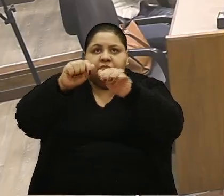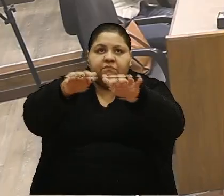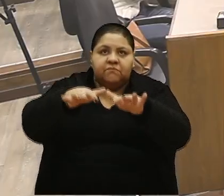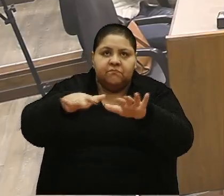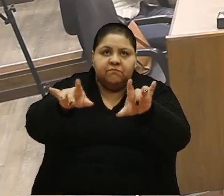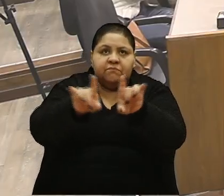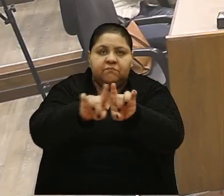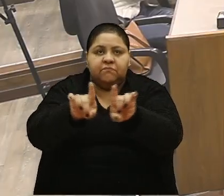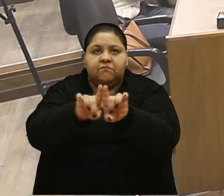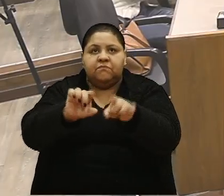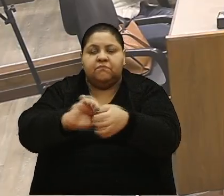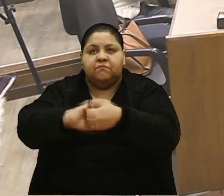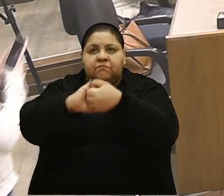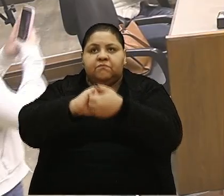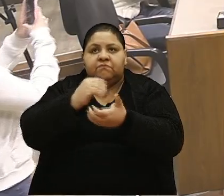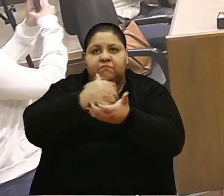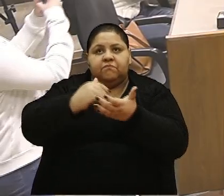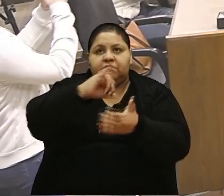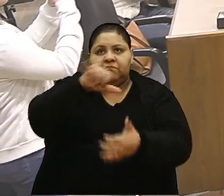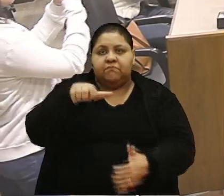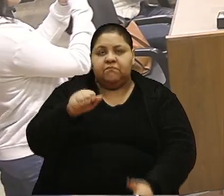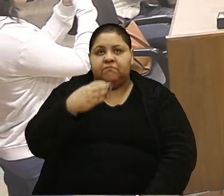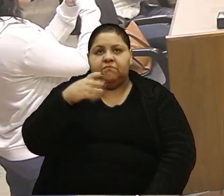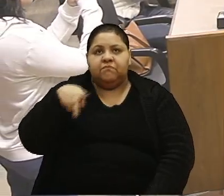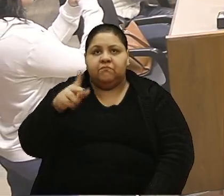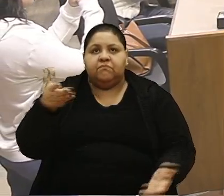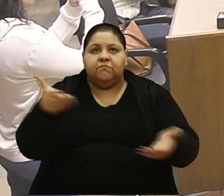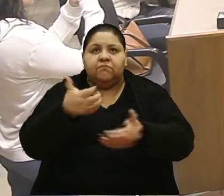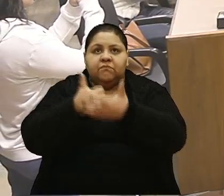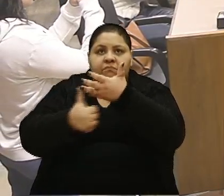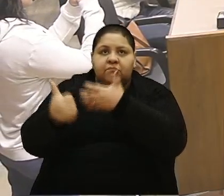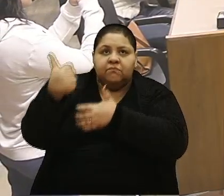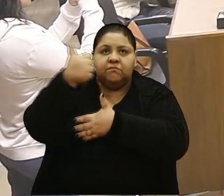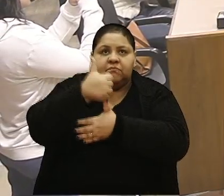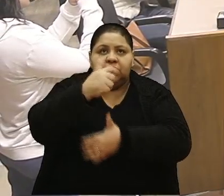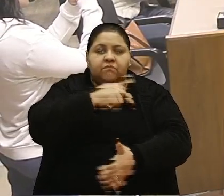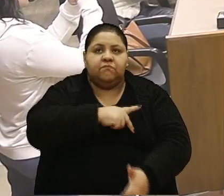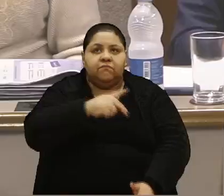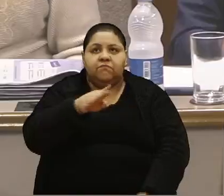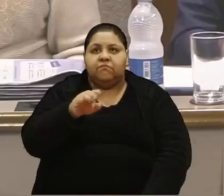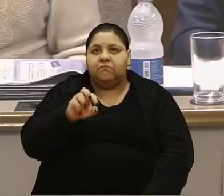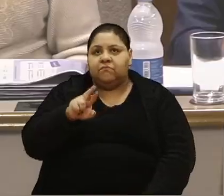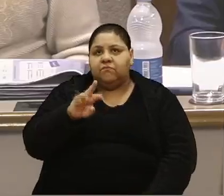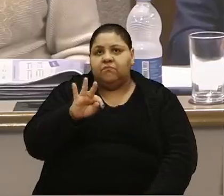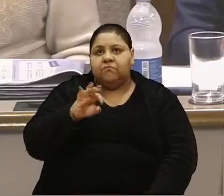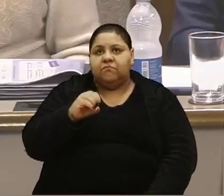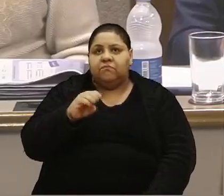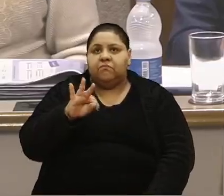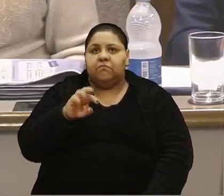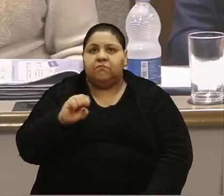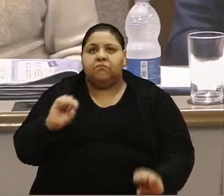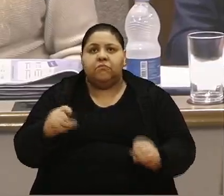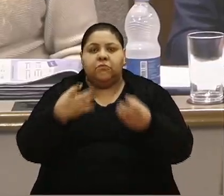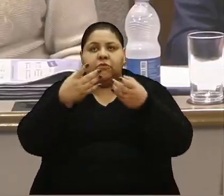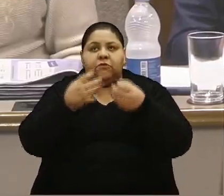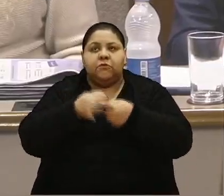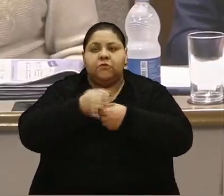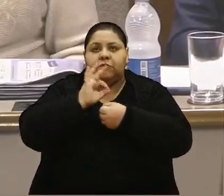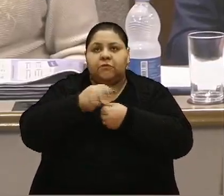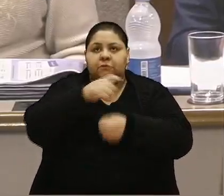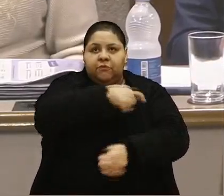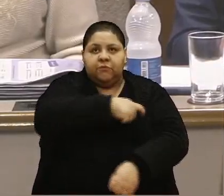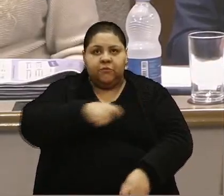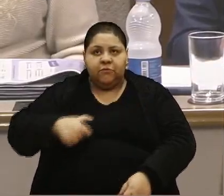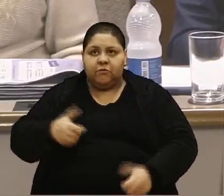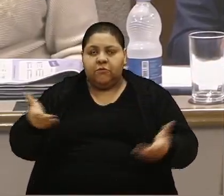plenário. Saudar o secretário Jack, que está aqui nos prestigiando, o presidente Bertotto, da Festa da Uva e comissão, as embaixatrizes que